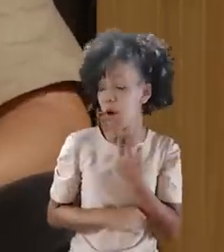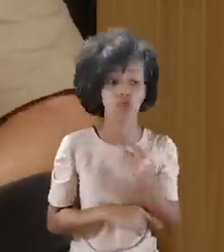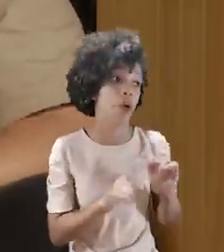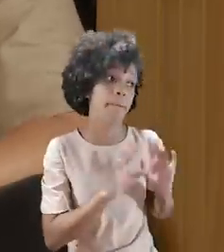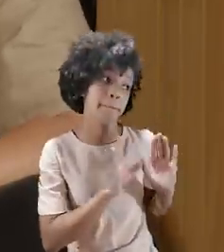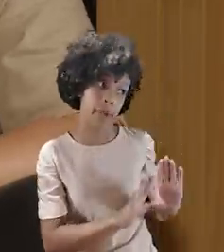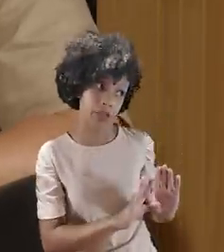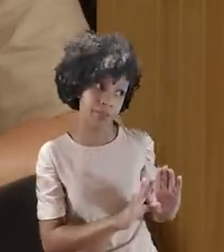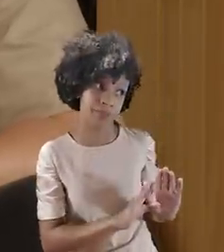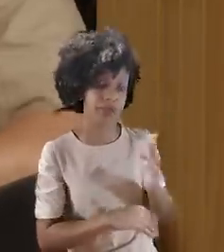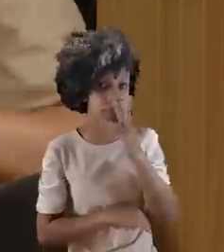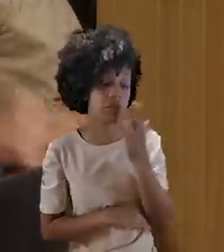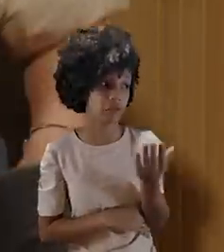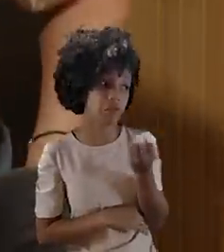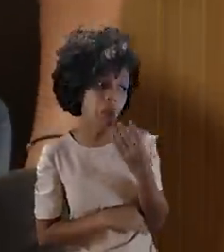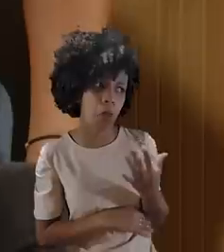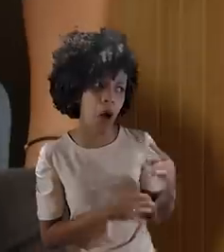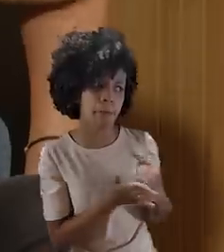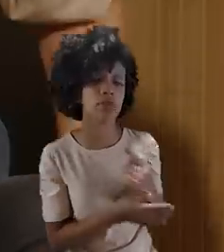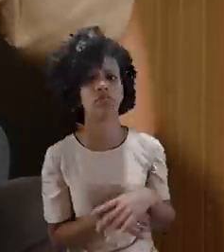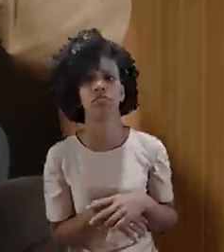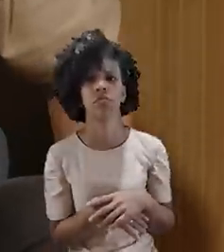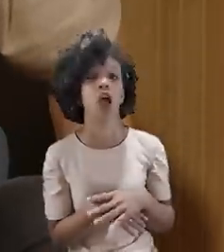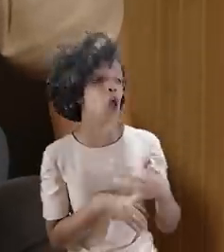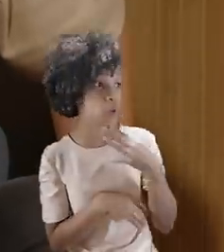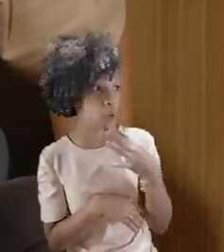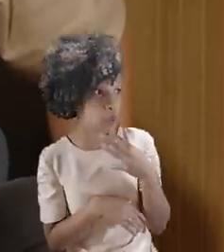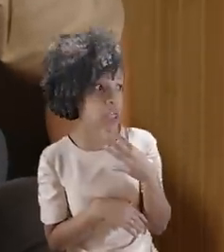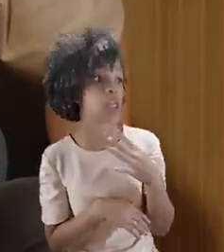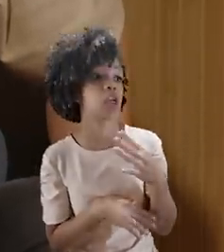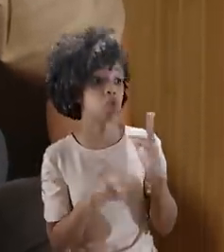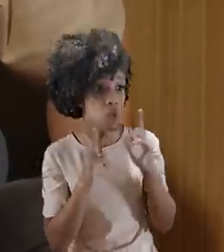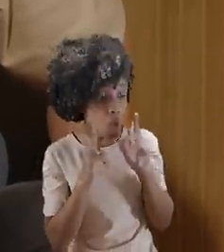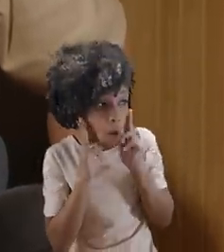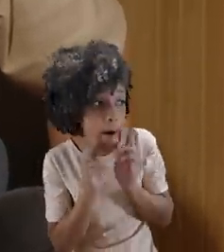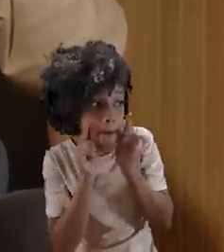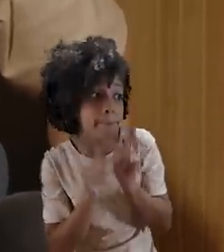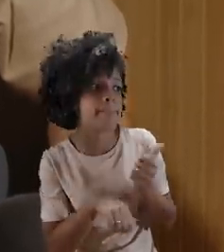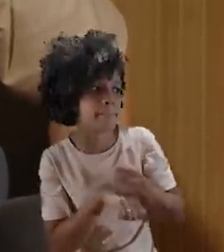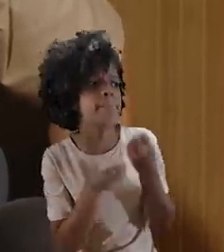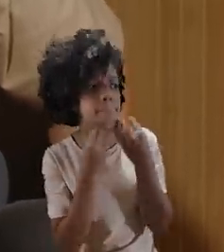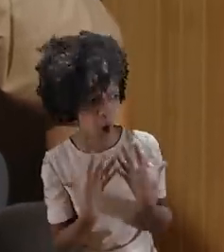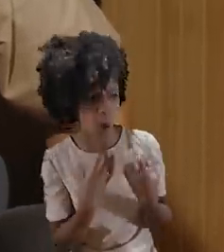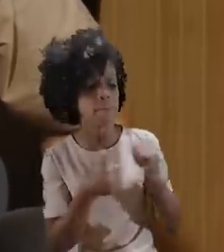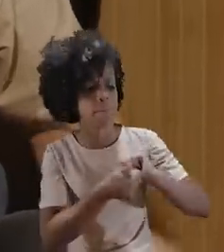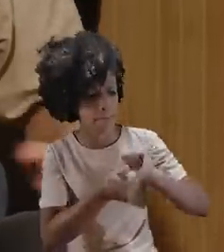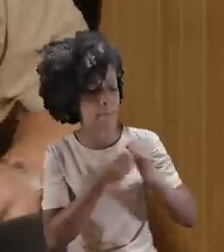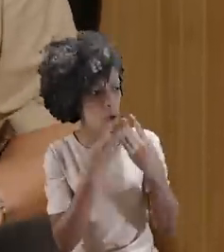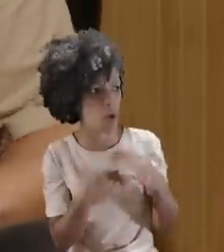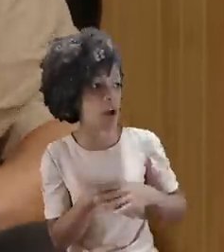mas ótimo a última coisa que eu conheço muito barbeiro bom bom